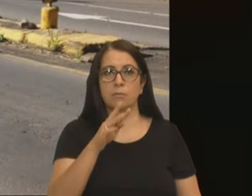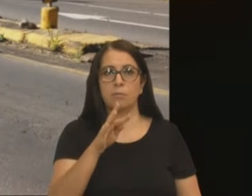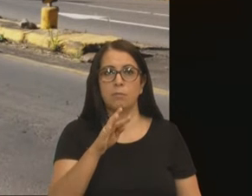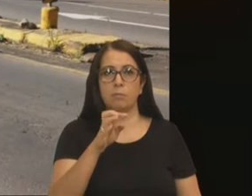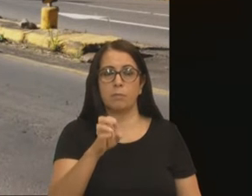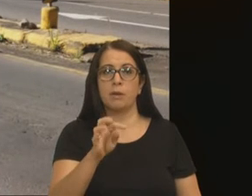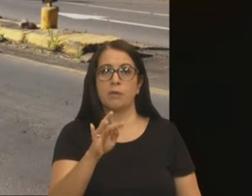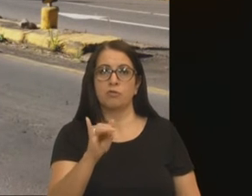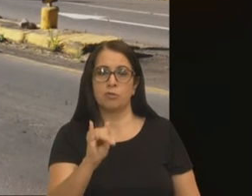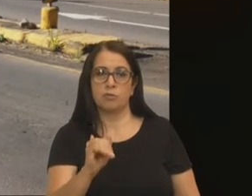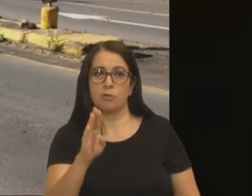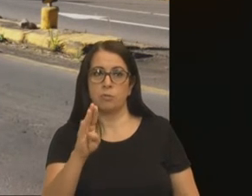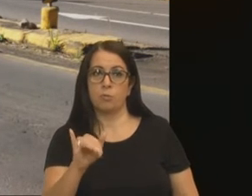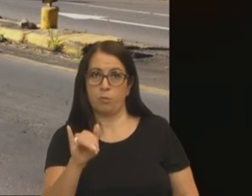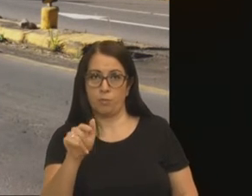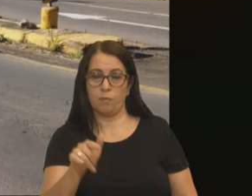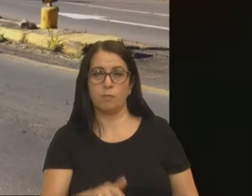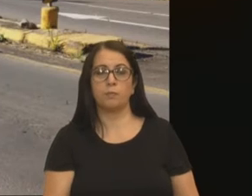Boy.